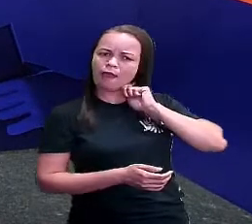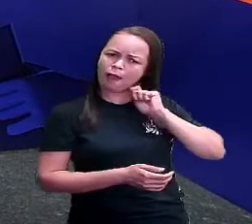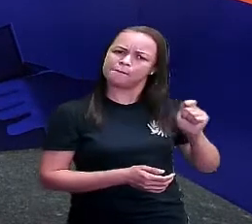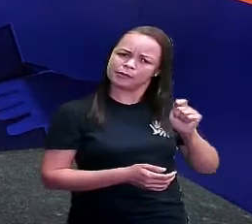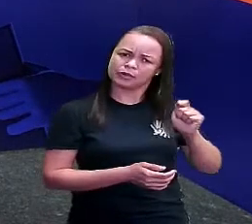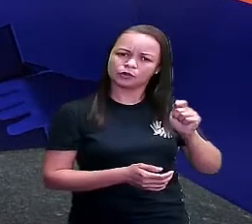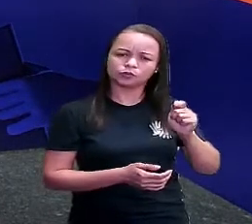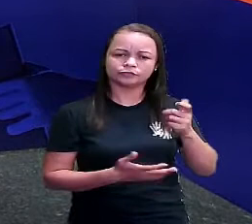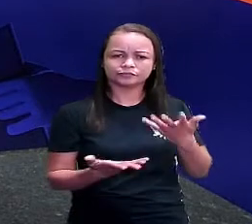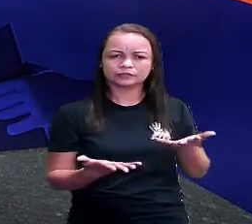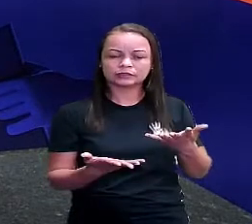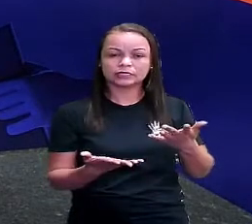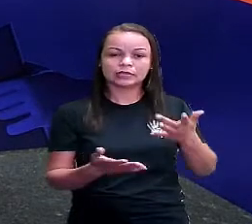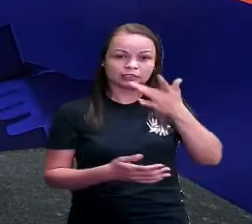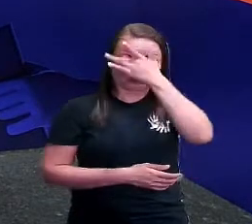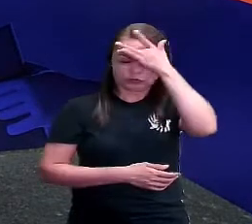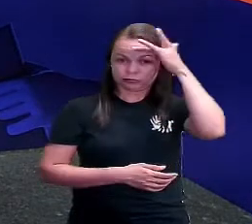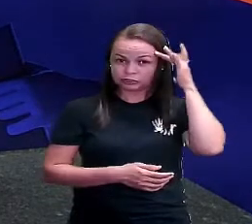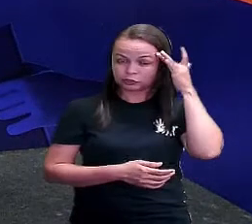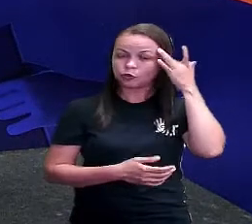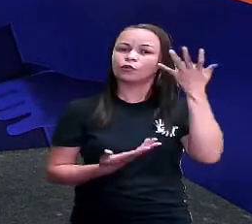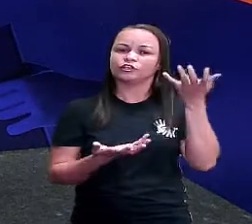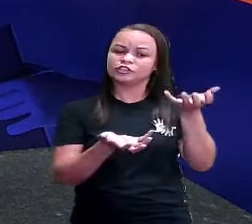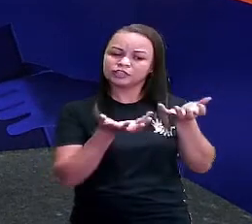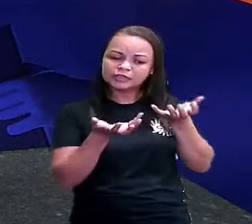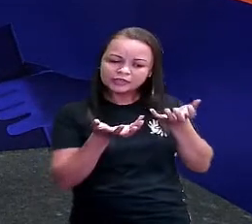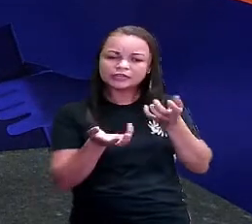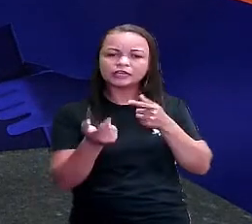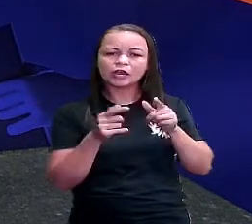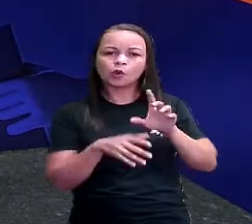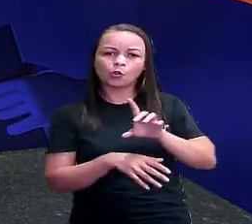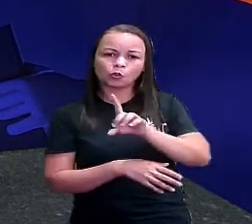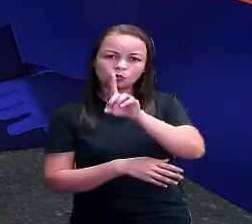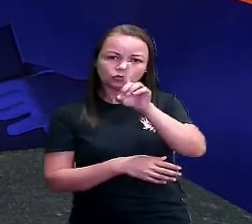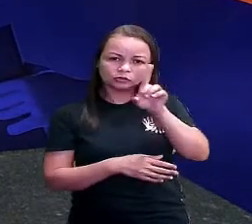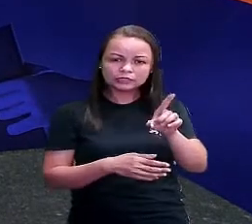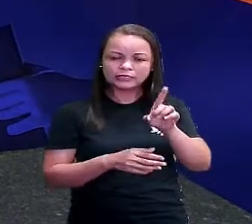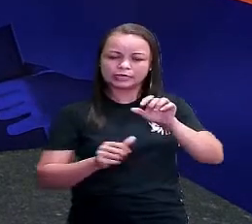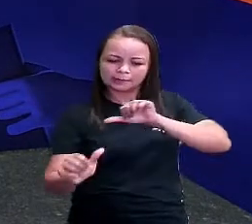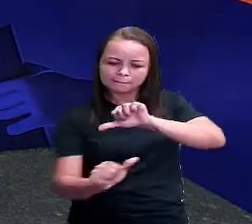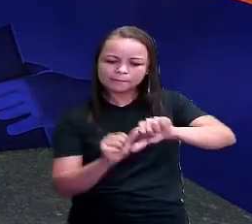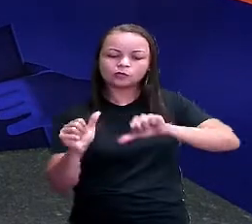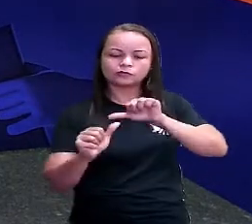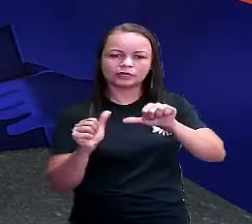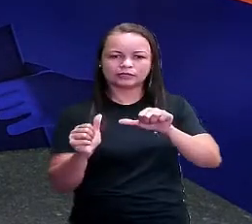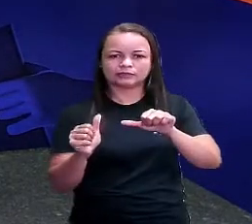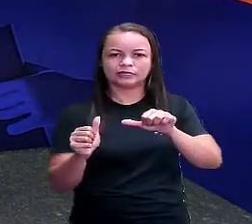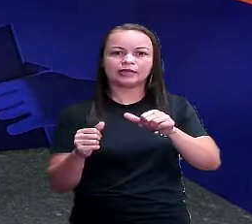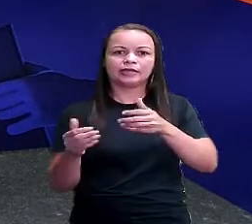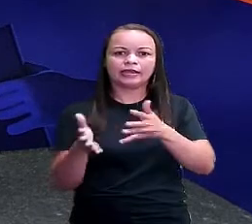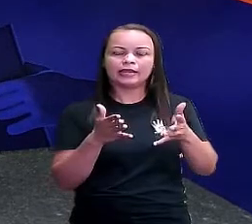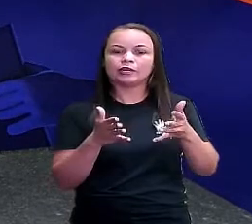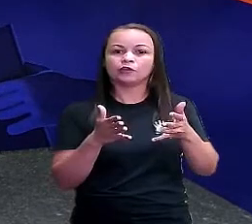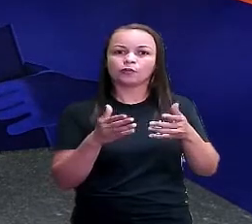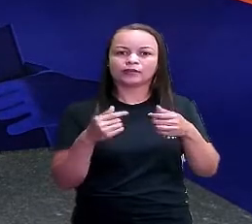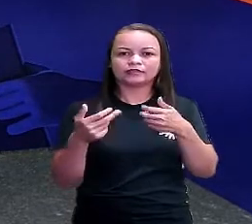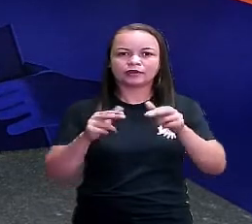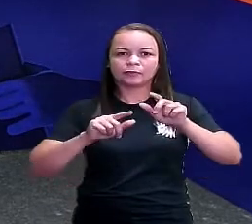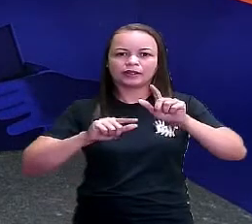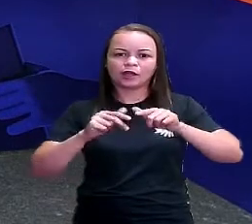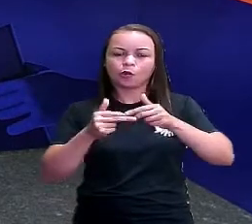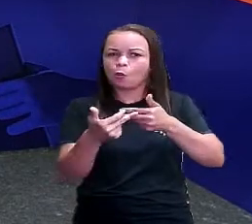E aí, as pessoas que haviam aderido àquela mudança, eles começaram a pregar peças